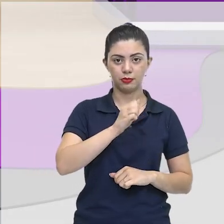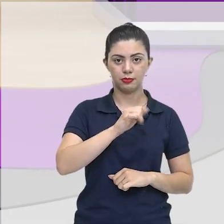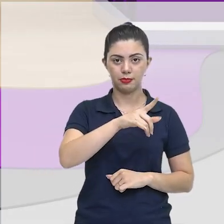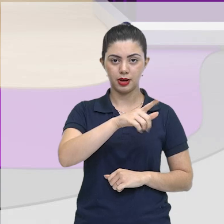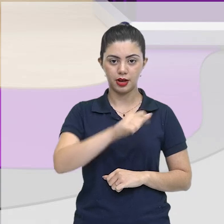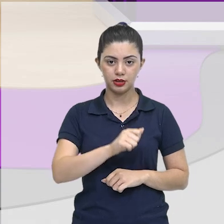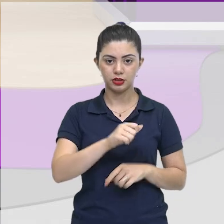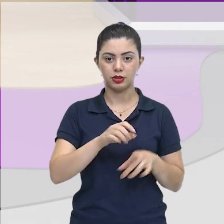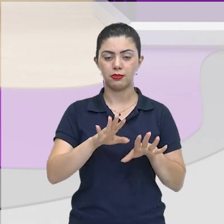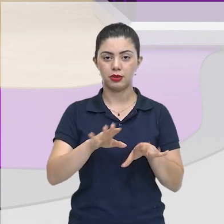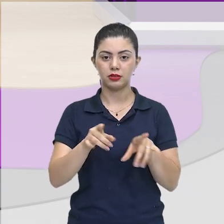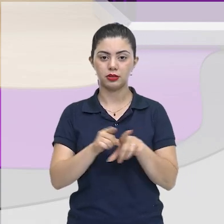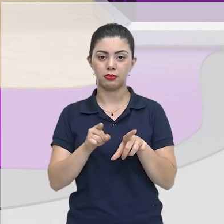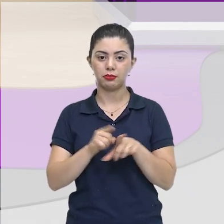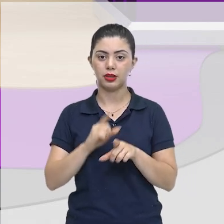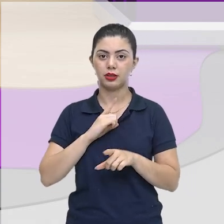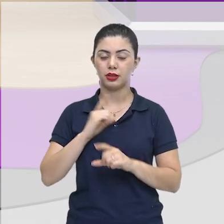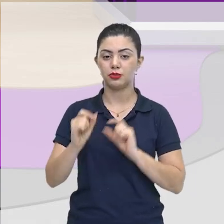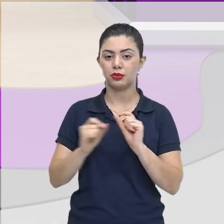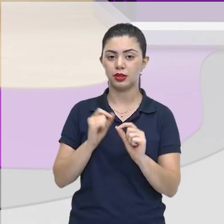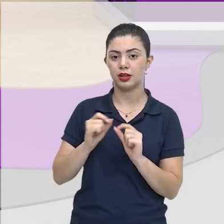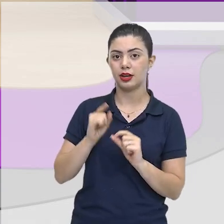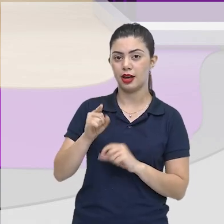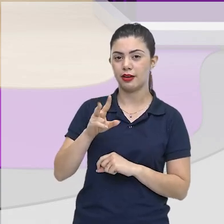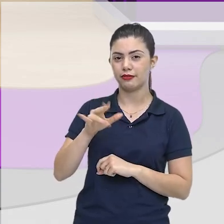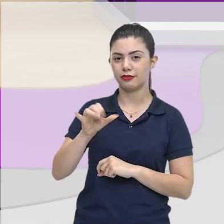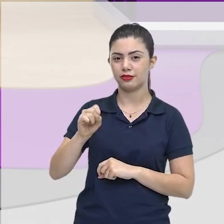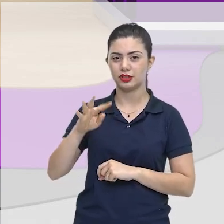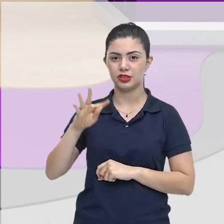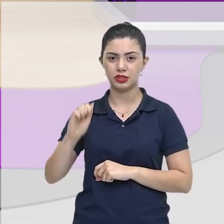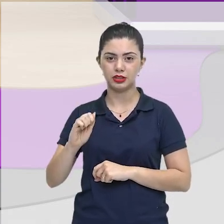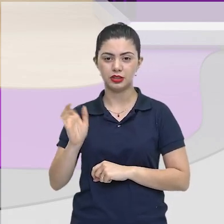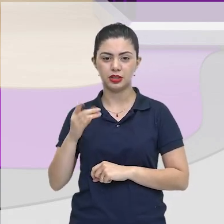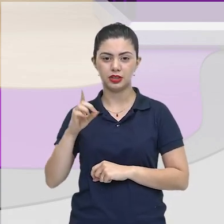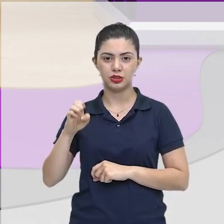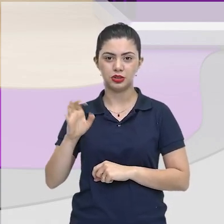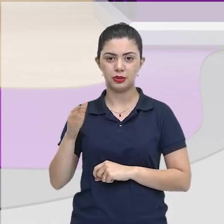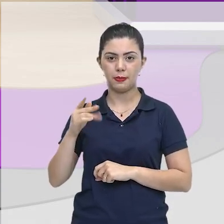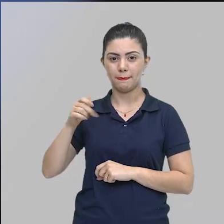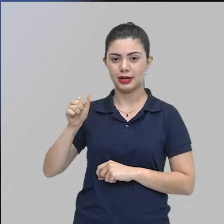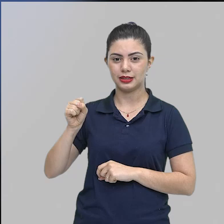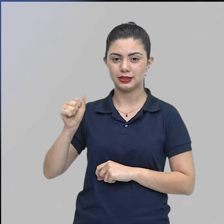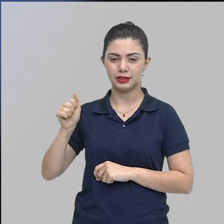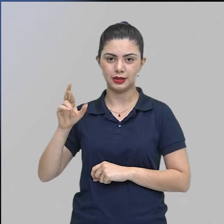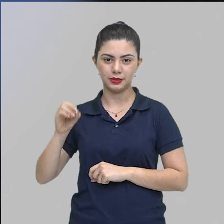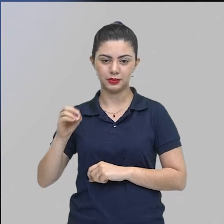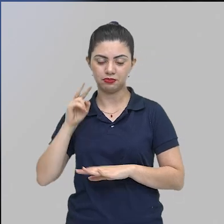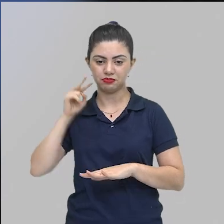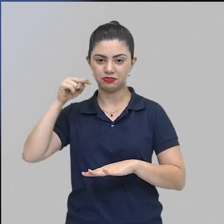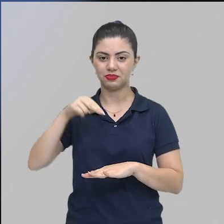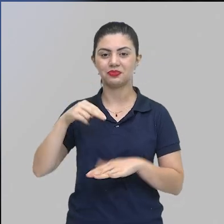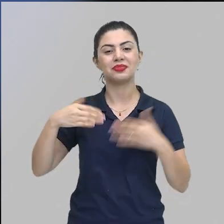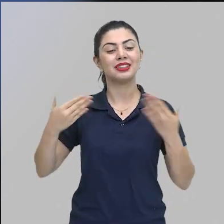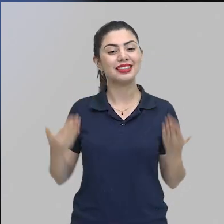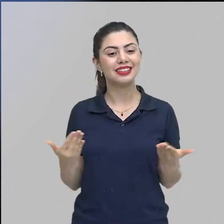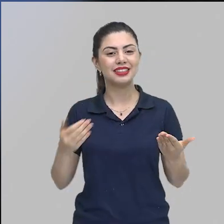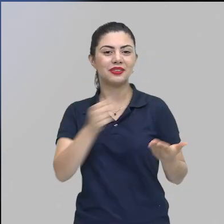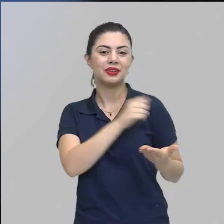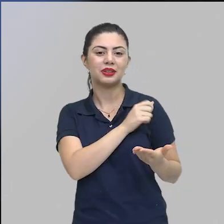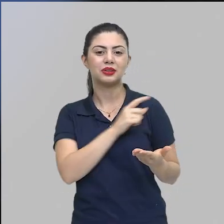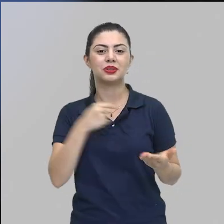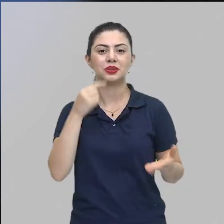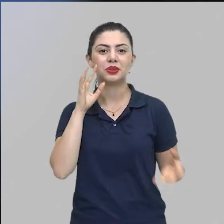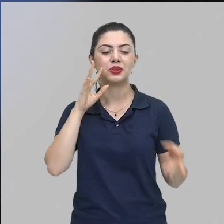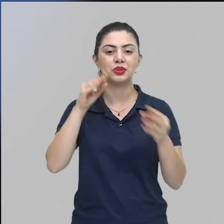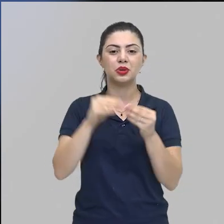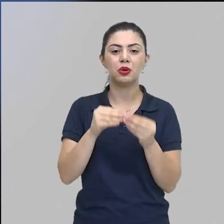aérea ou vista de pássaro, me acompanhem aqui no nosso vídeo. Muito bem, queridos alunos, para termos uma ideia,